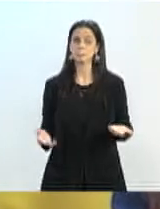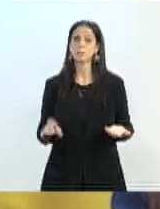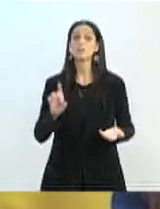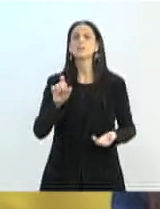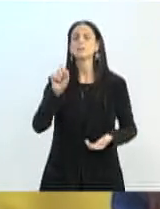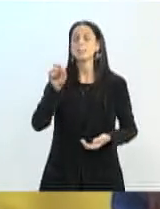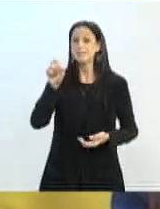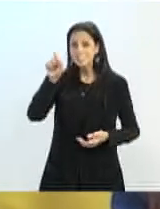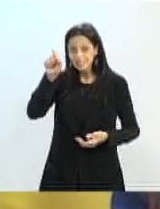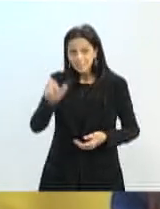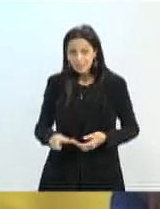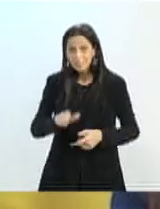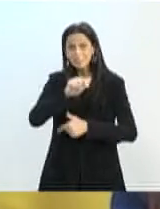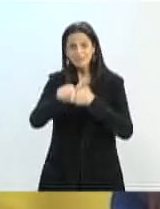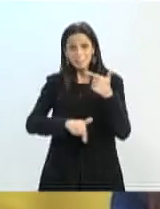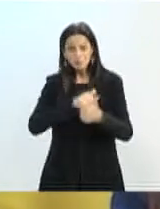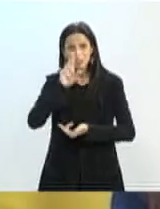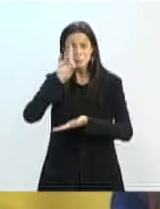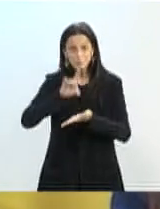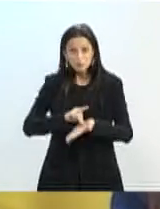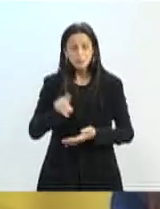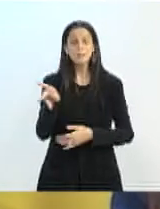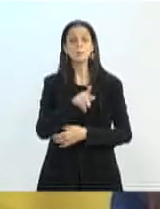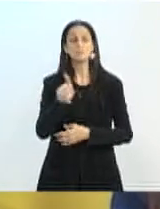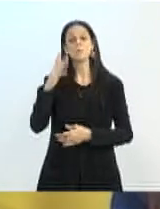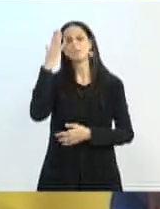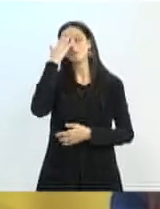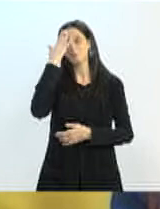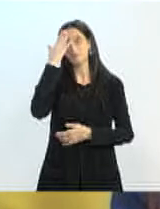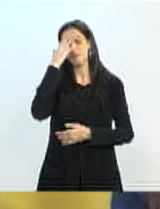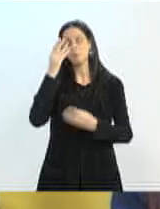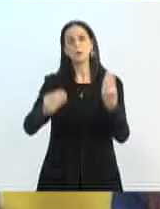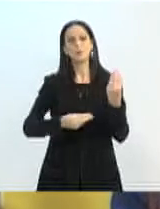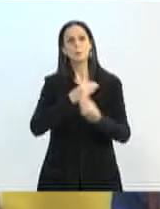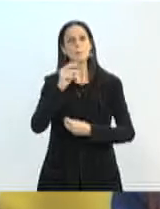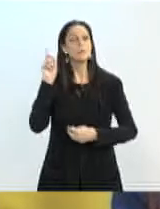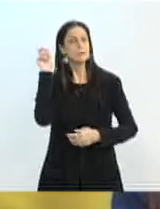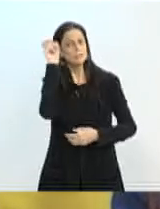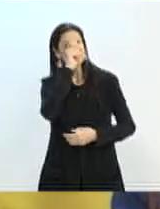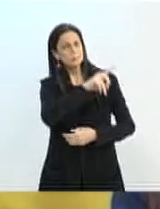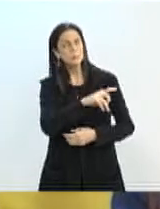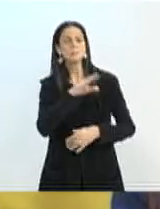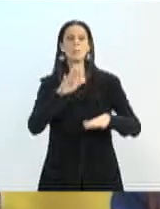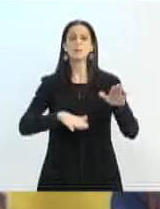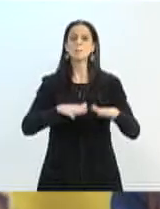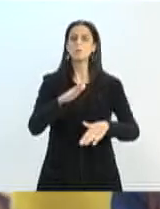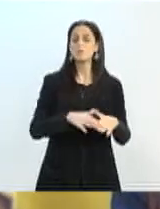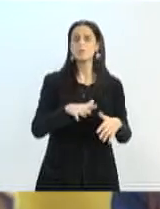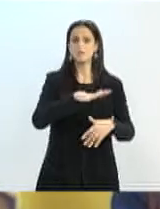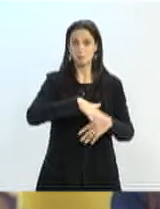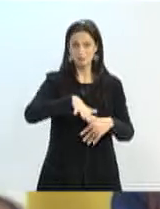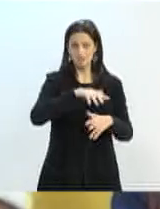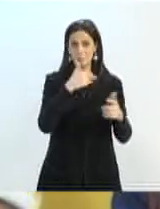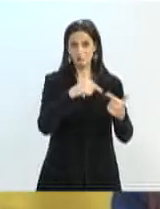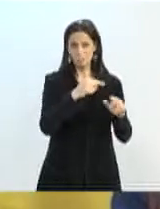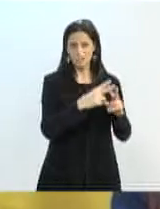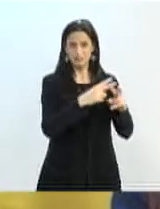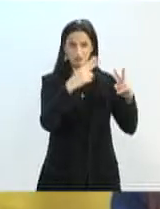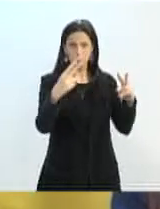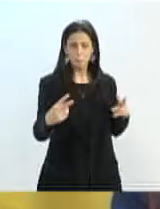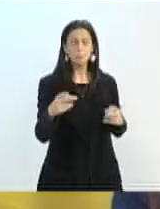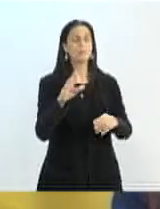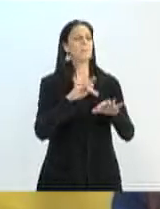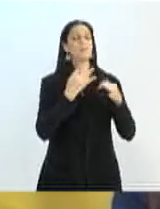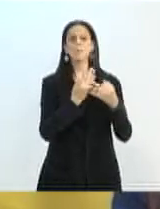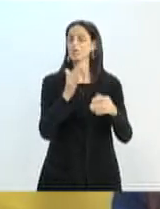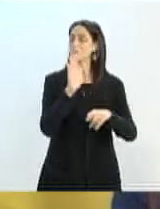aula sabe a dificuldade que é levar para o aluno para que ele possa fazer, muitas vezes a família não apoia, enfim. Mas o que não pode, em momento algum, é